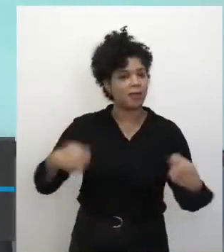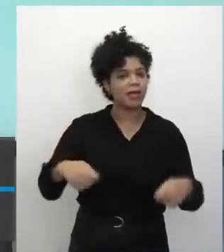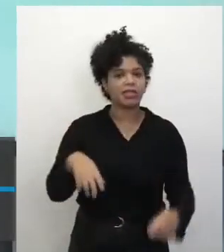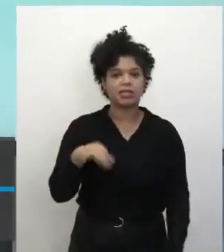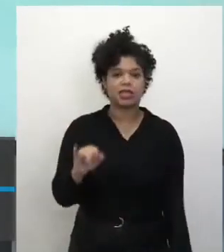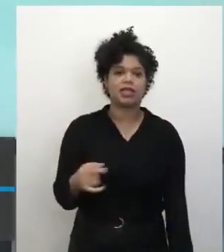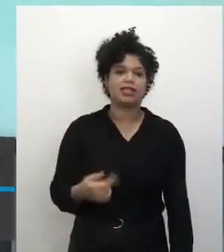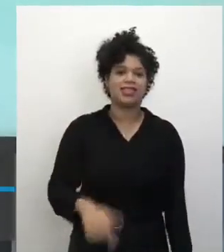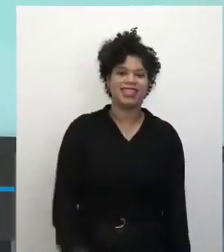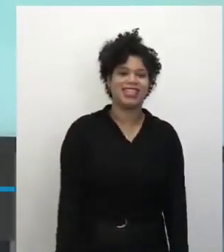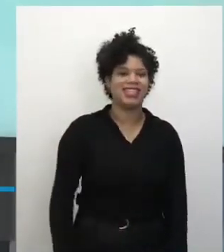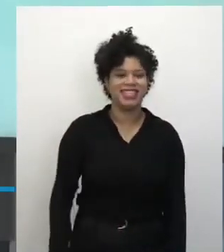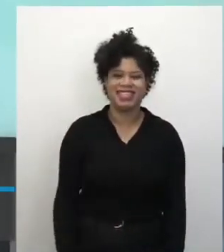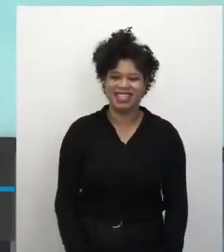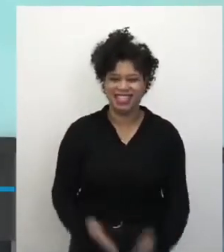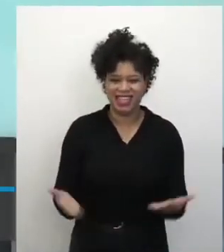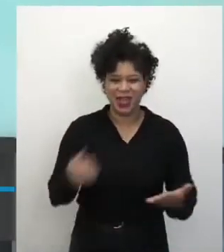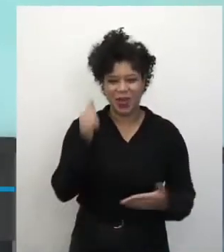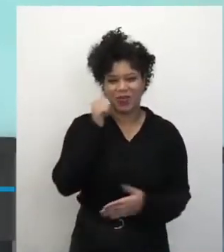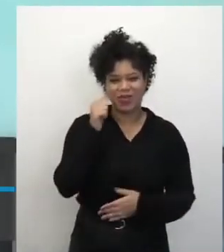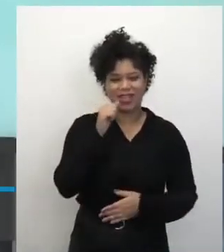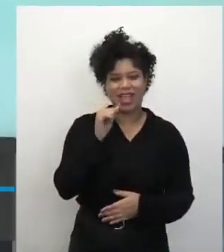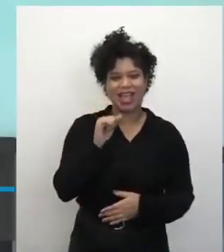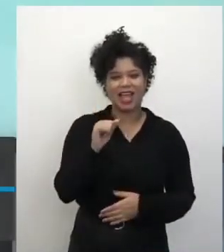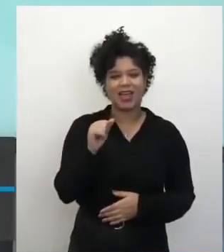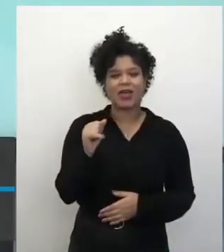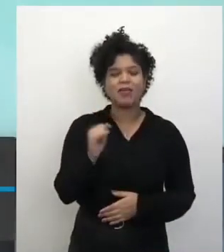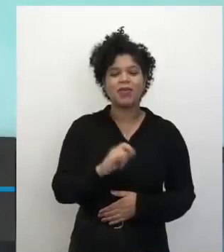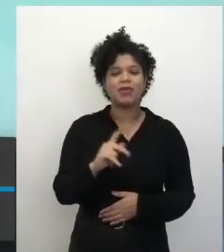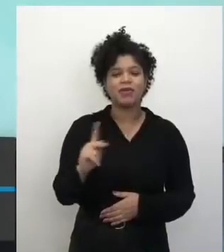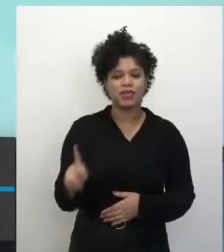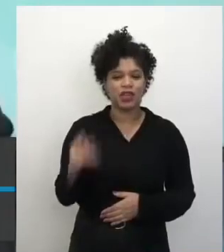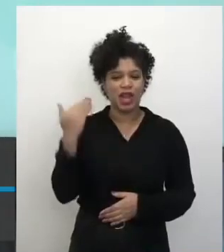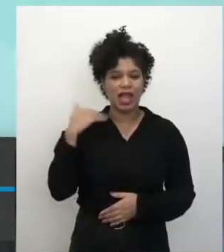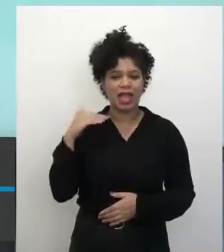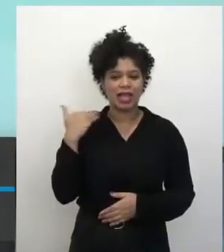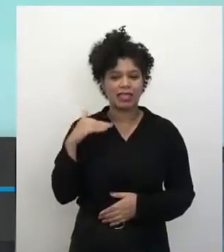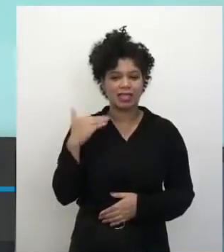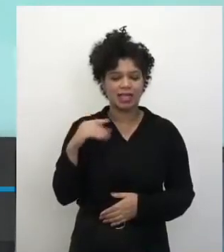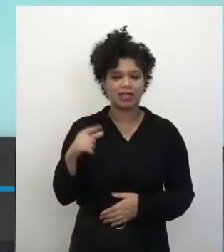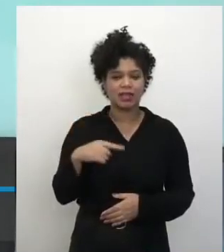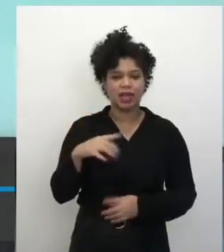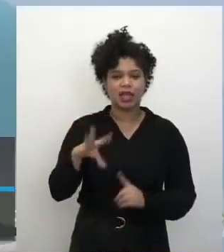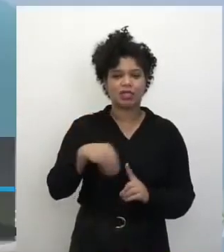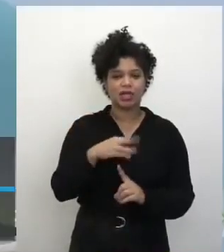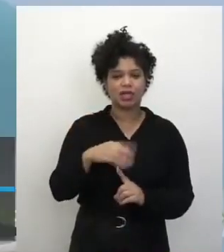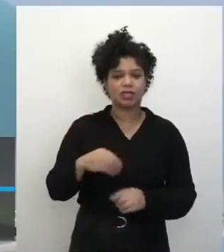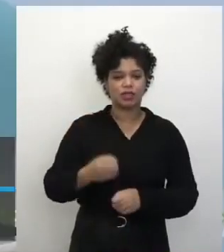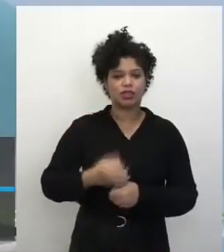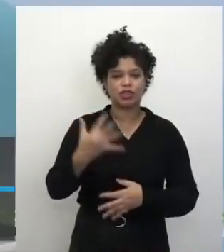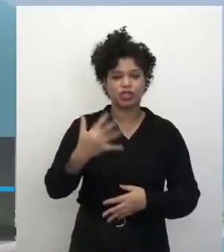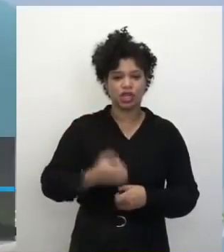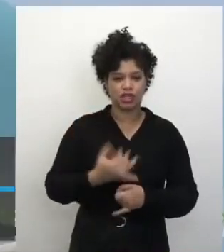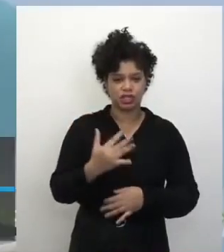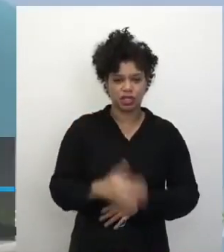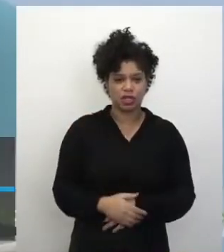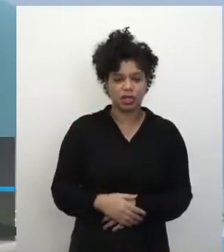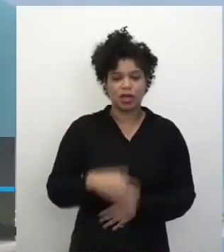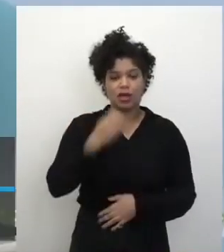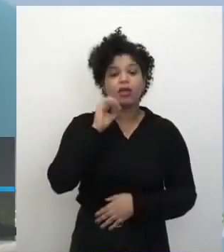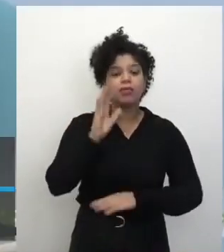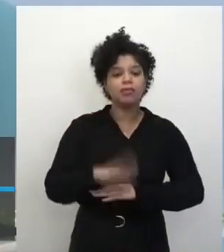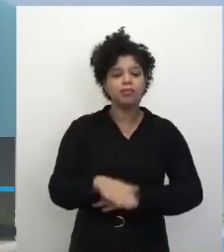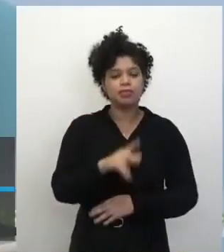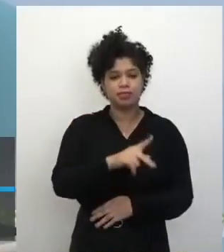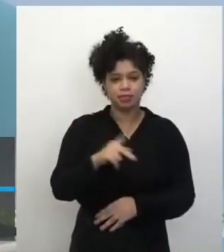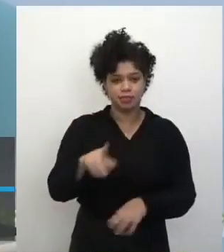não tiver, né? Bom, mas vamos lá. Professora Inês está aqui hoje comigo para acompanhar as aulas e o chat. E aí, professora Inês? Isso mesmo. Boa tarde,